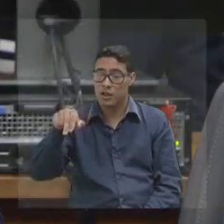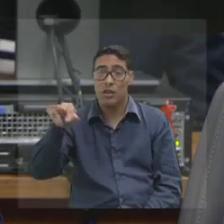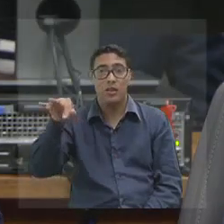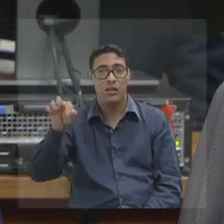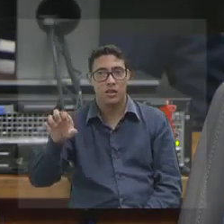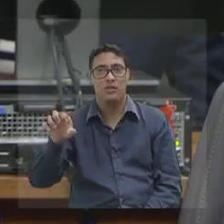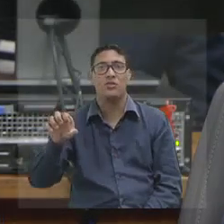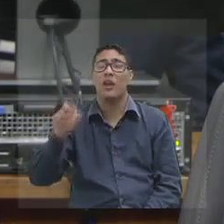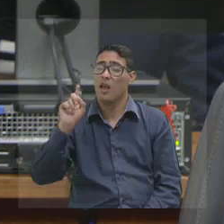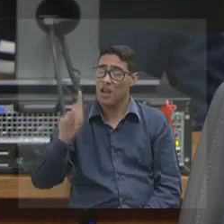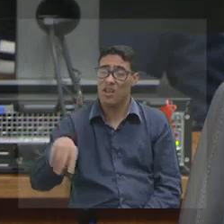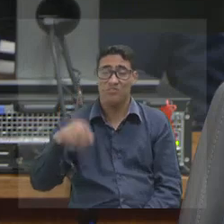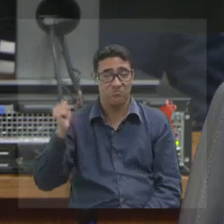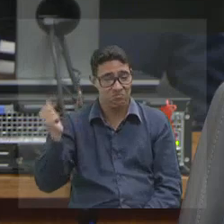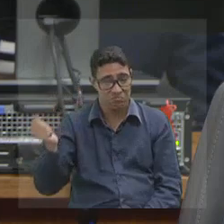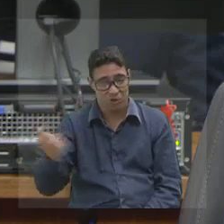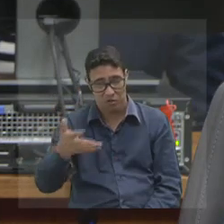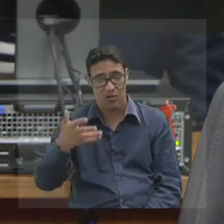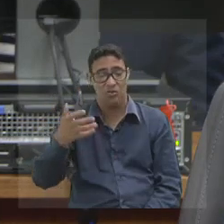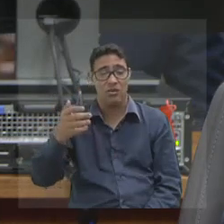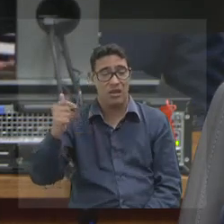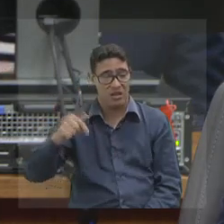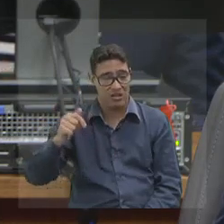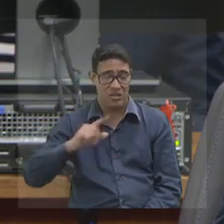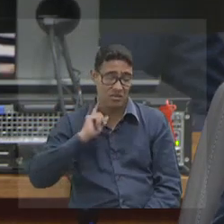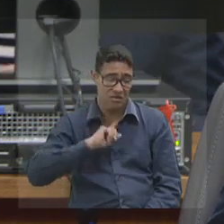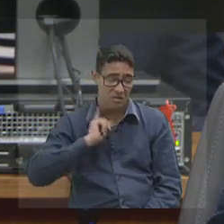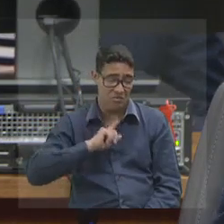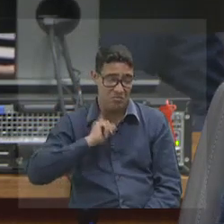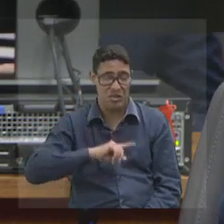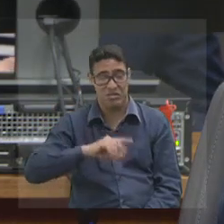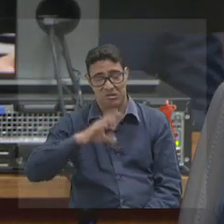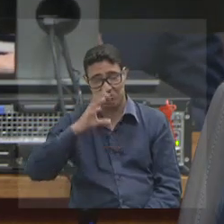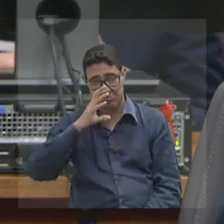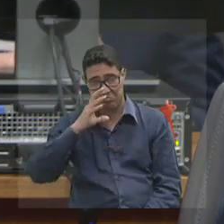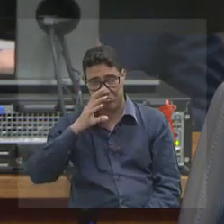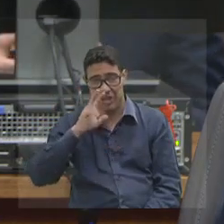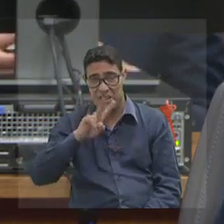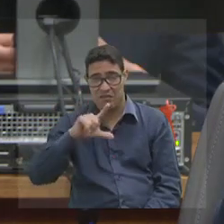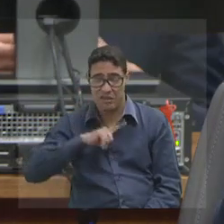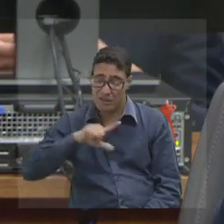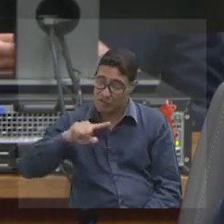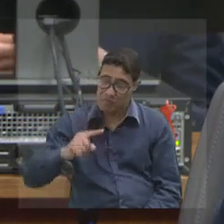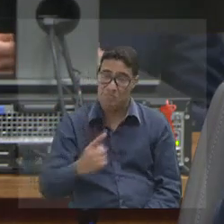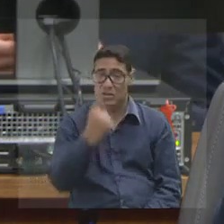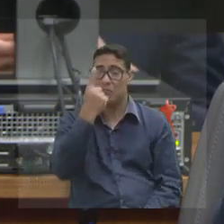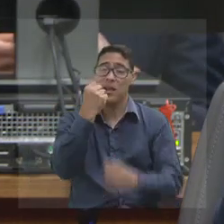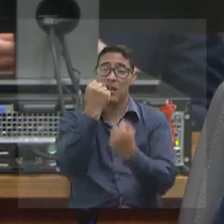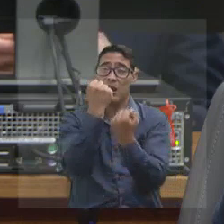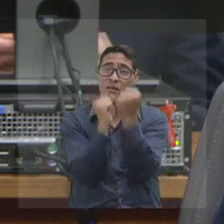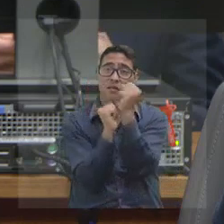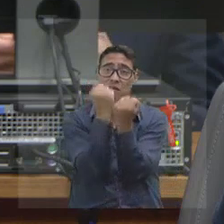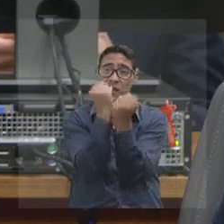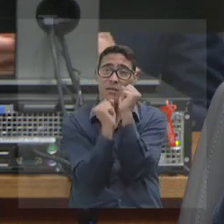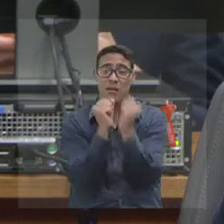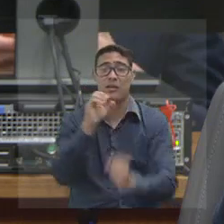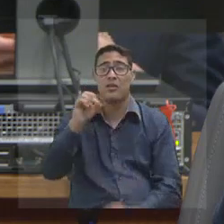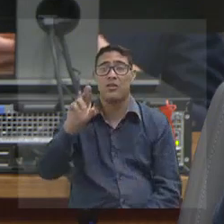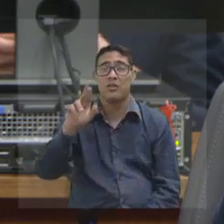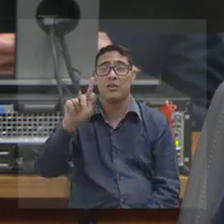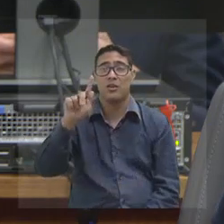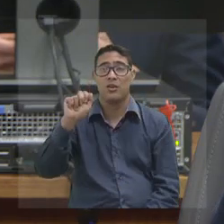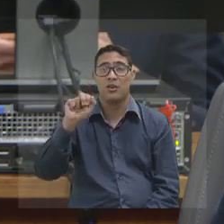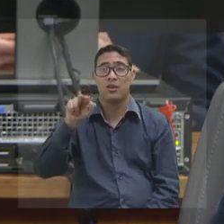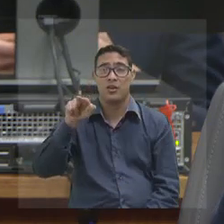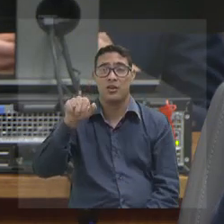coisa inovadora no estádio de Minas Gerais eu acho que seria a primeira fábrica de orgânico que